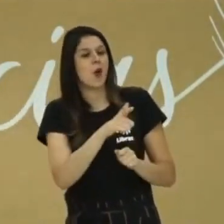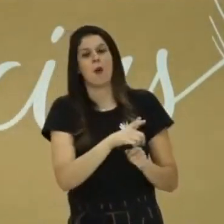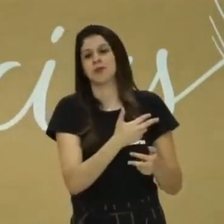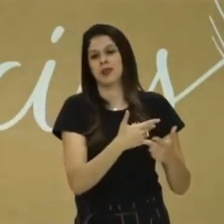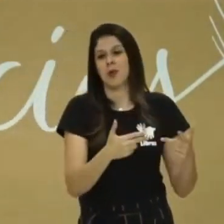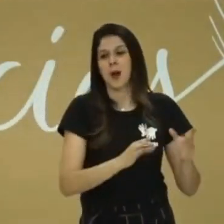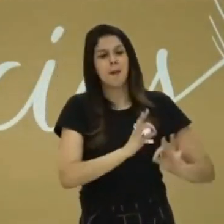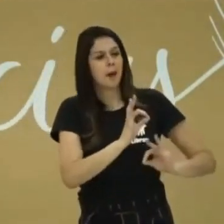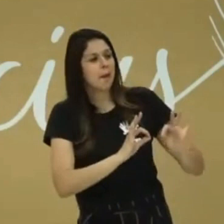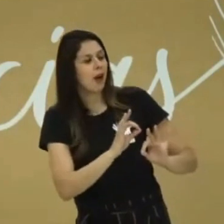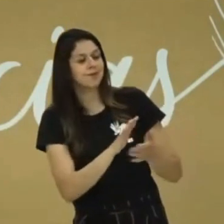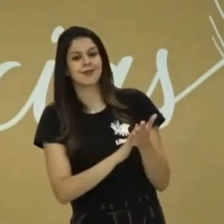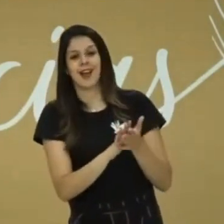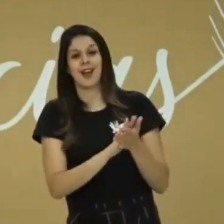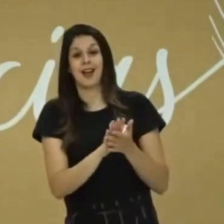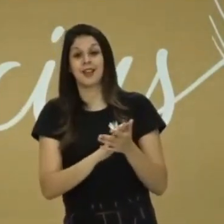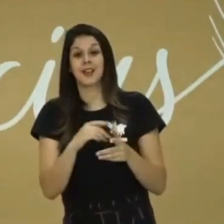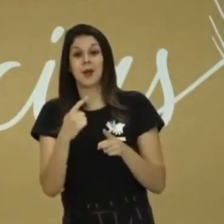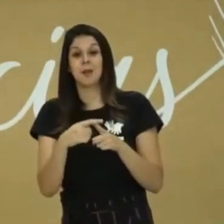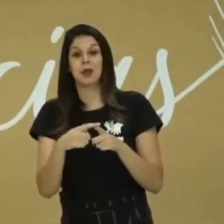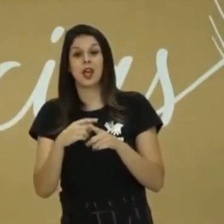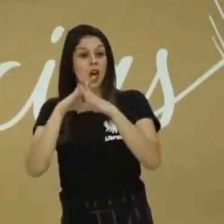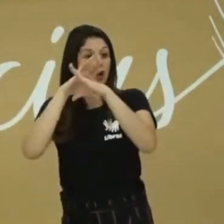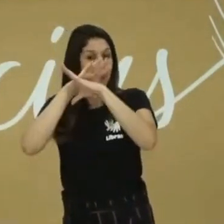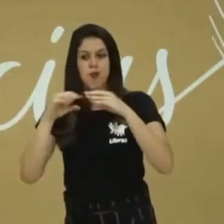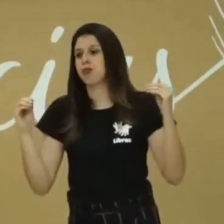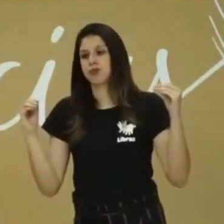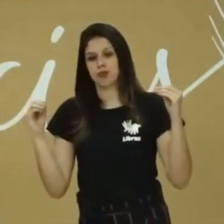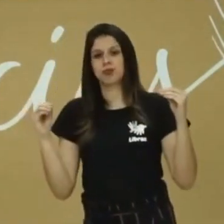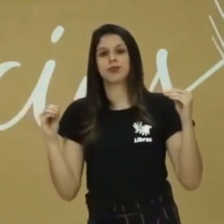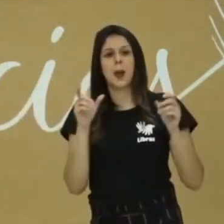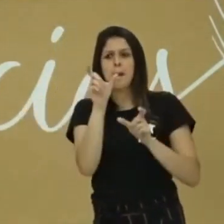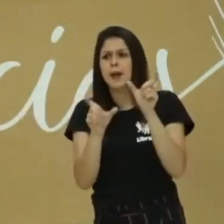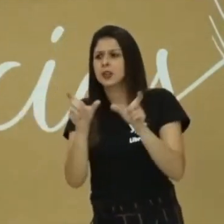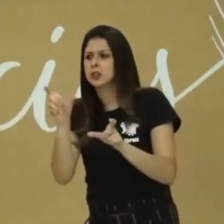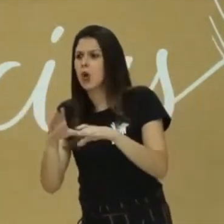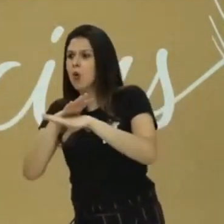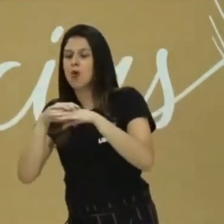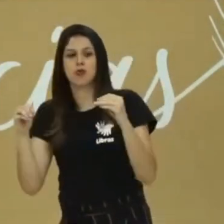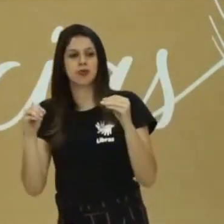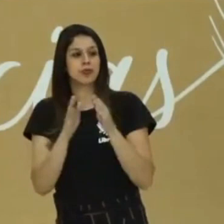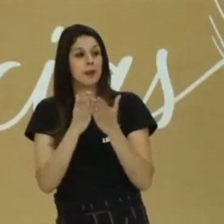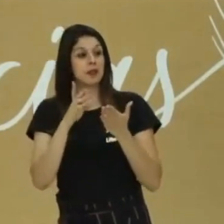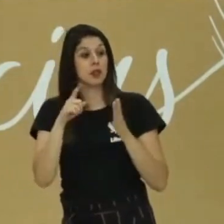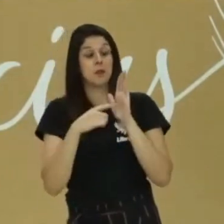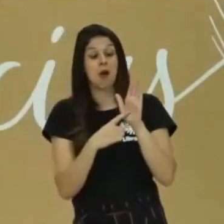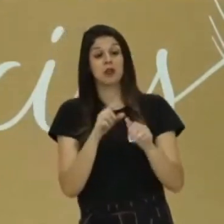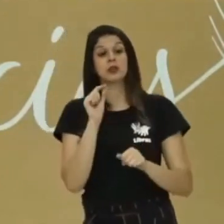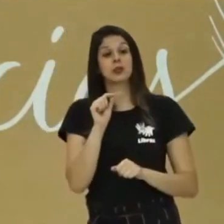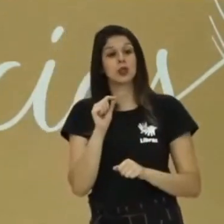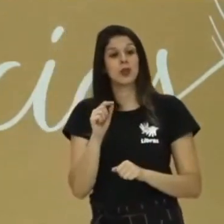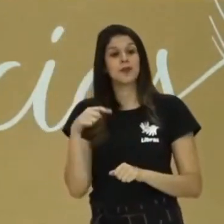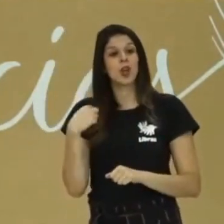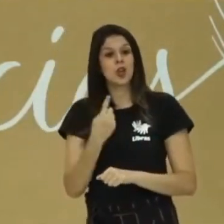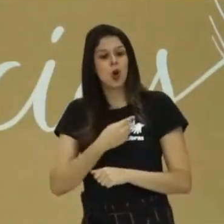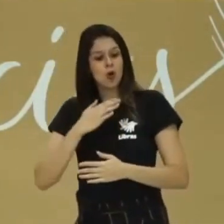nada simplesmente pessoas irão desaparecer a Bíblia diz que o nosso